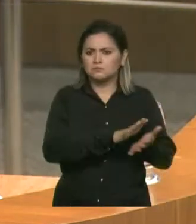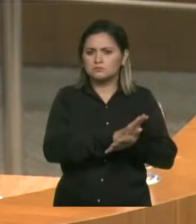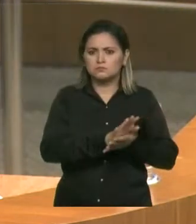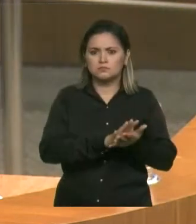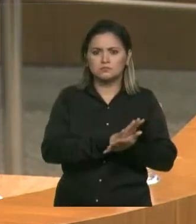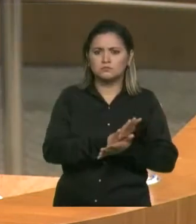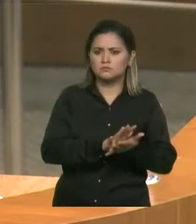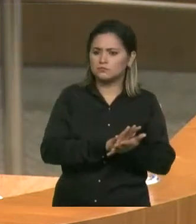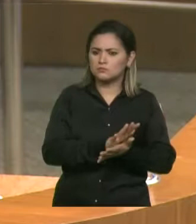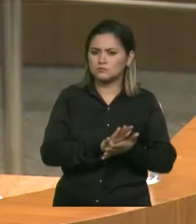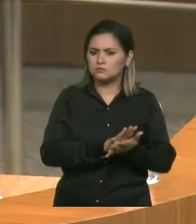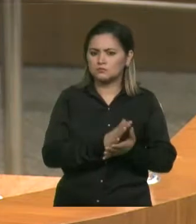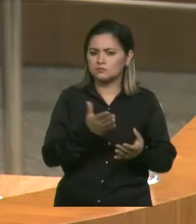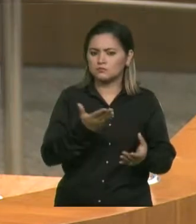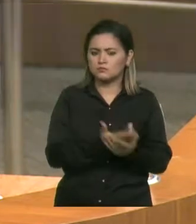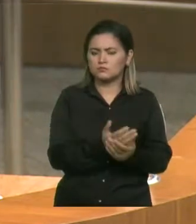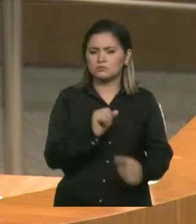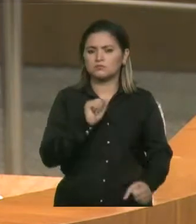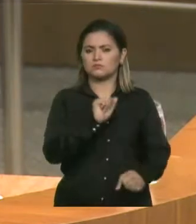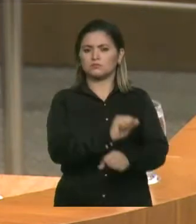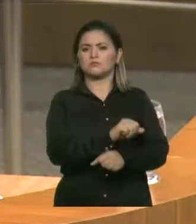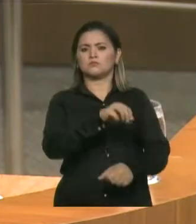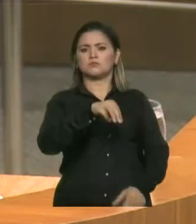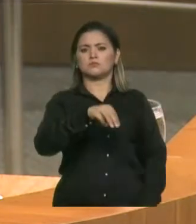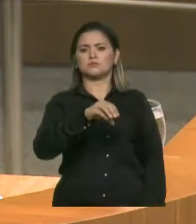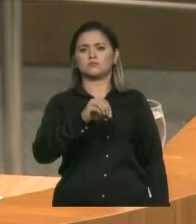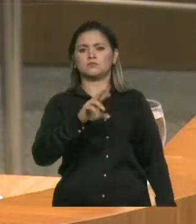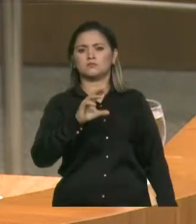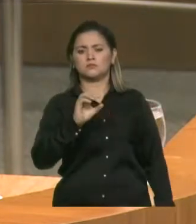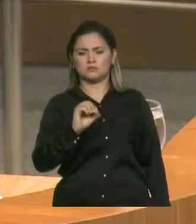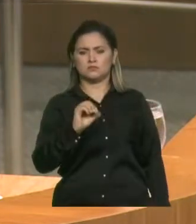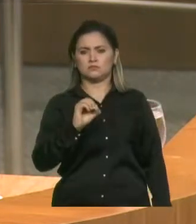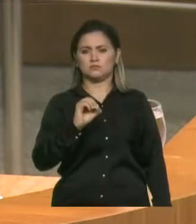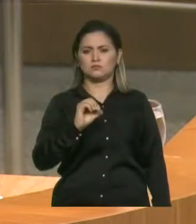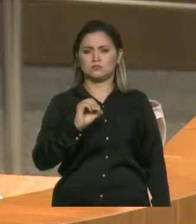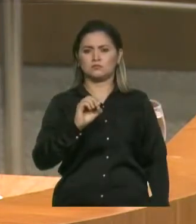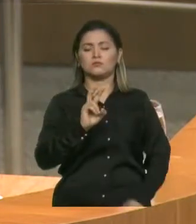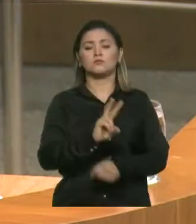Moro, que a defesa do presidente Lula